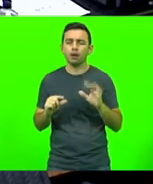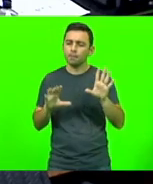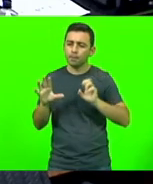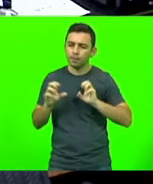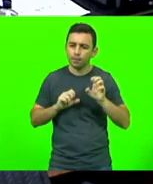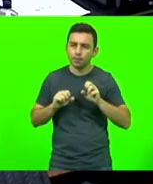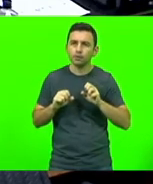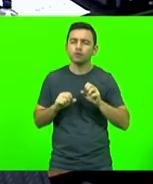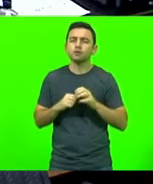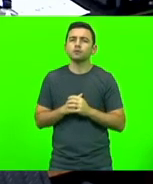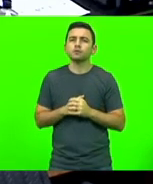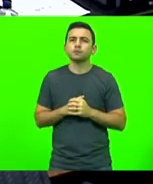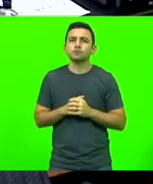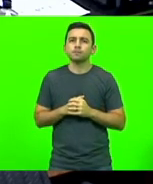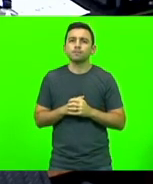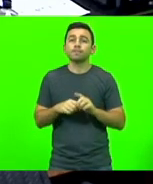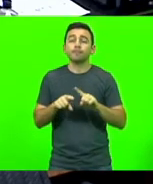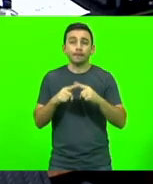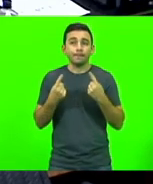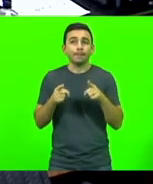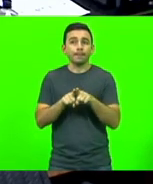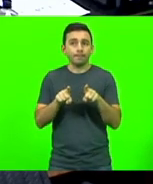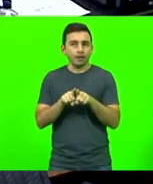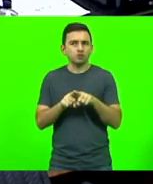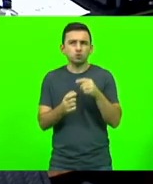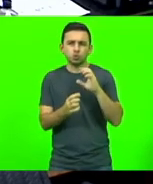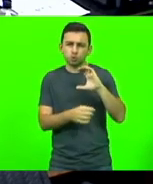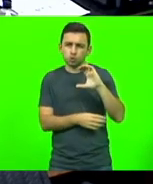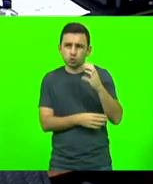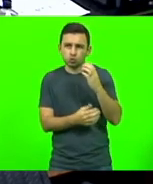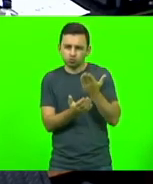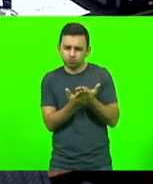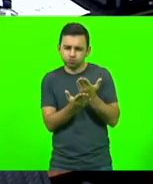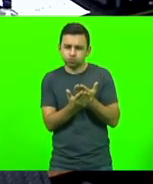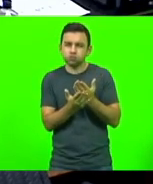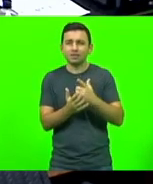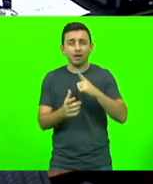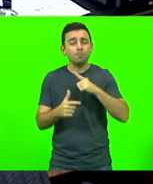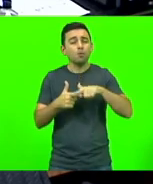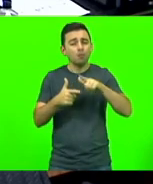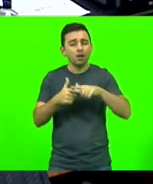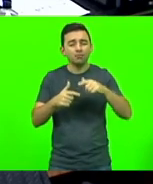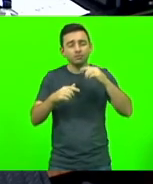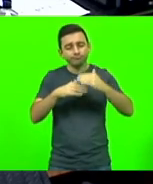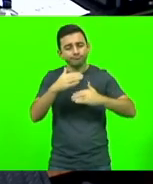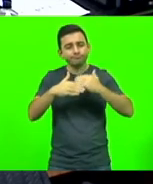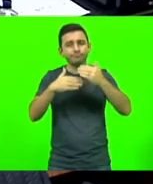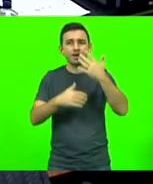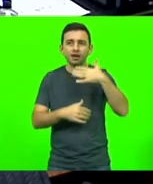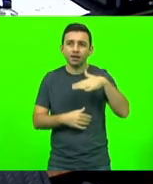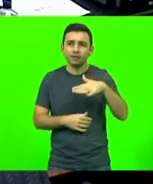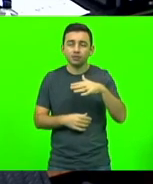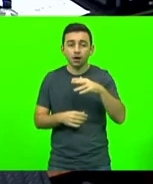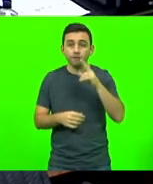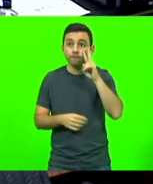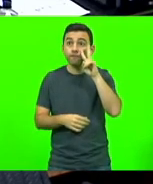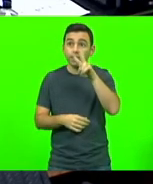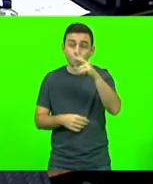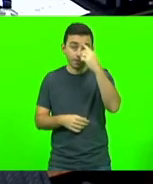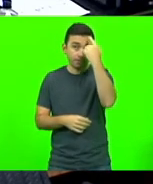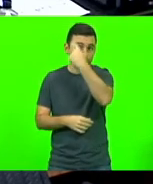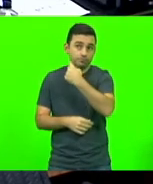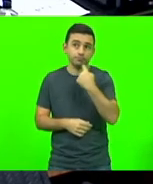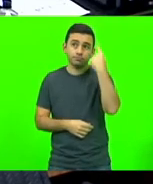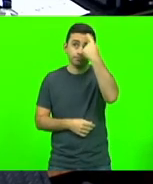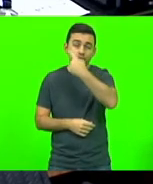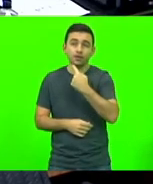que não houvesse. Diversos estudos científicos demonstram que as máscaras têm um impacto na capacidade das crianças de reconhecer rostos e emoções e que